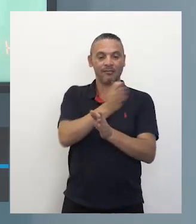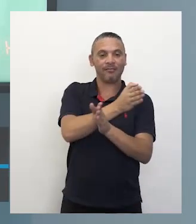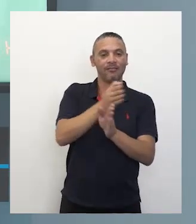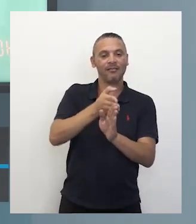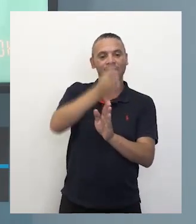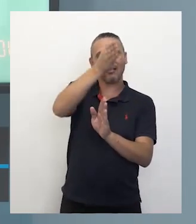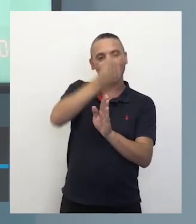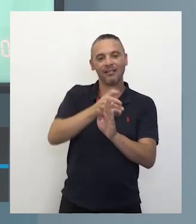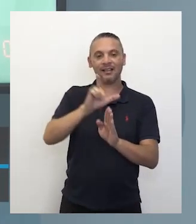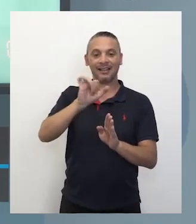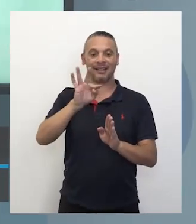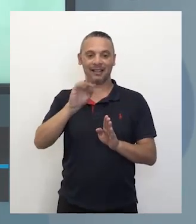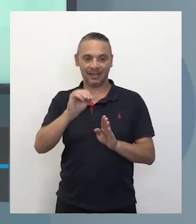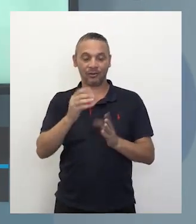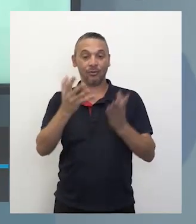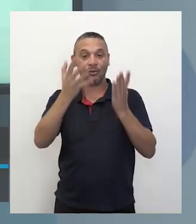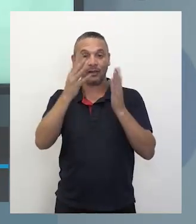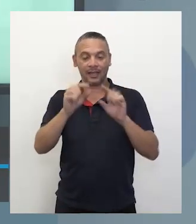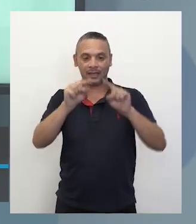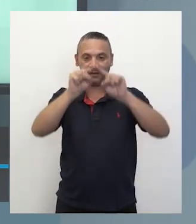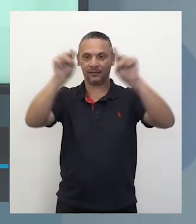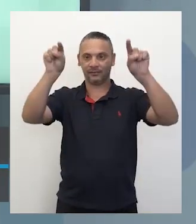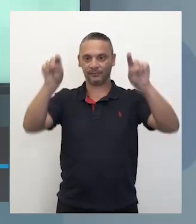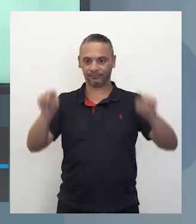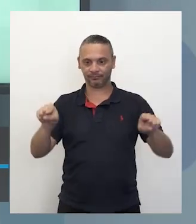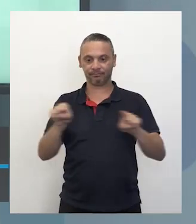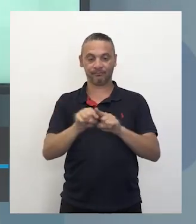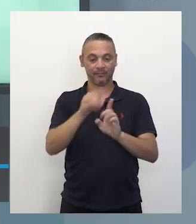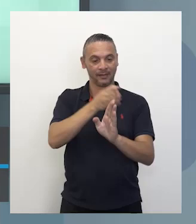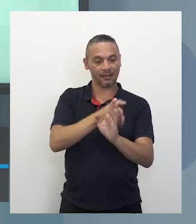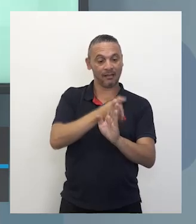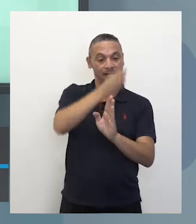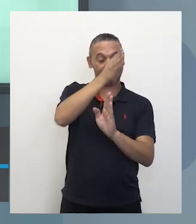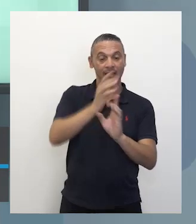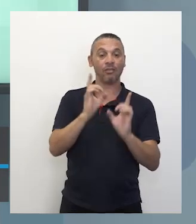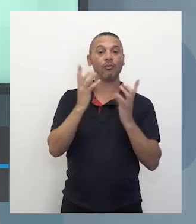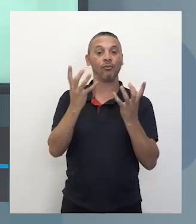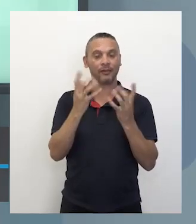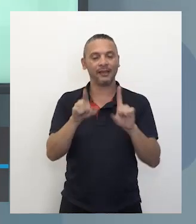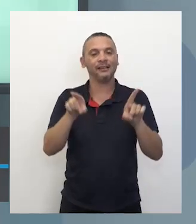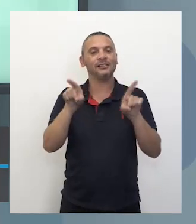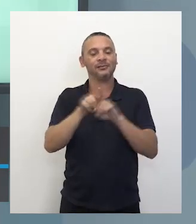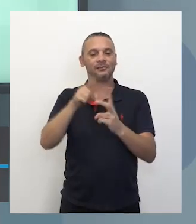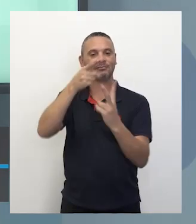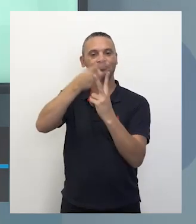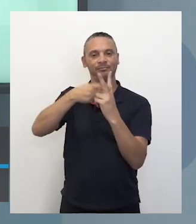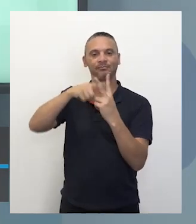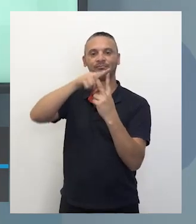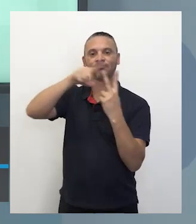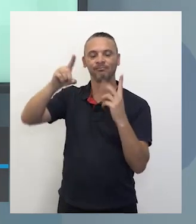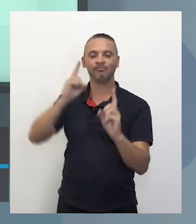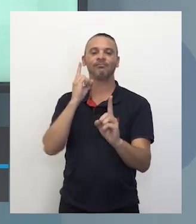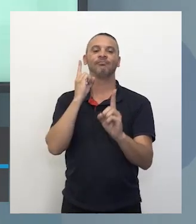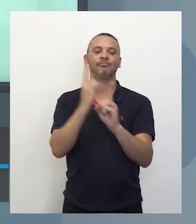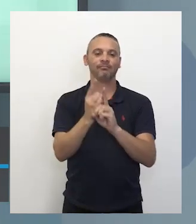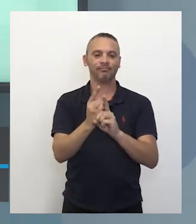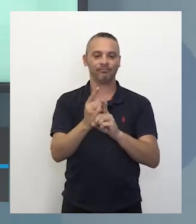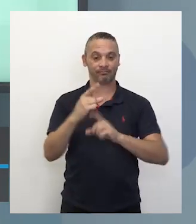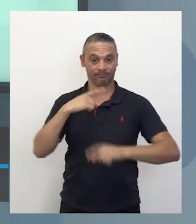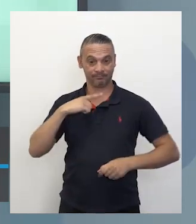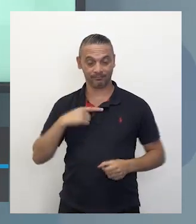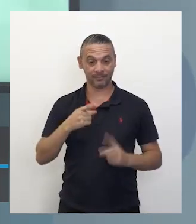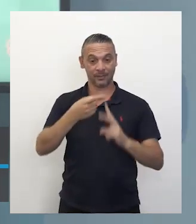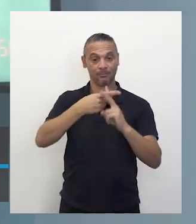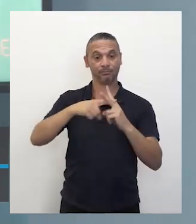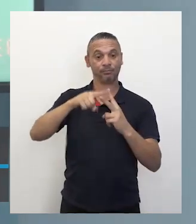a gente quer determinar lado de um quadrado, a gente usa essa operação, tá certo? A radiciação, que no caso a gente vai chamar de raiz